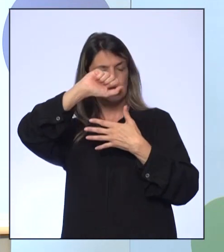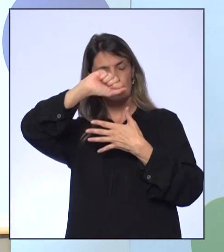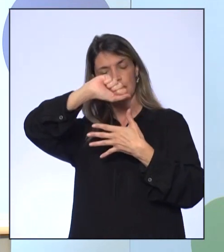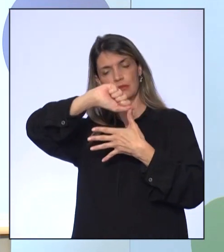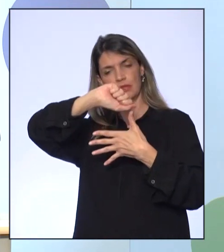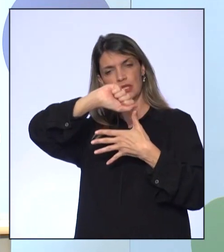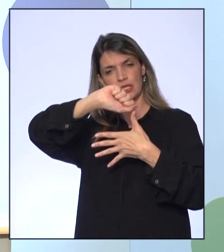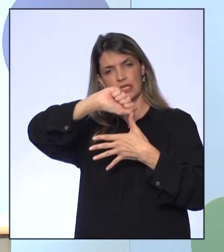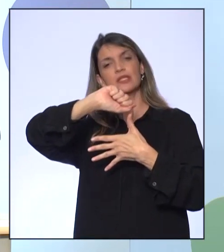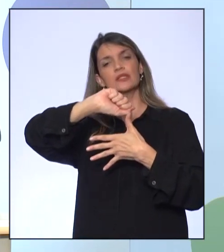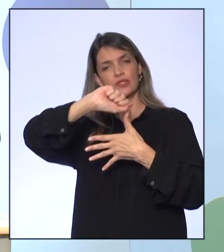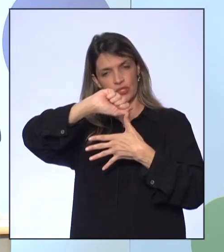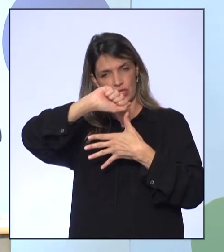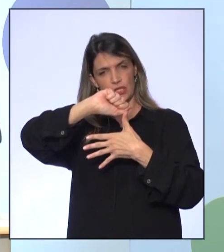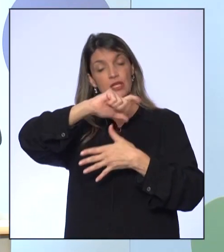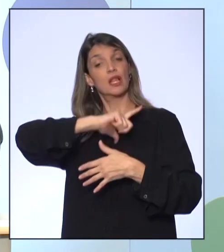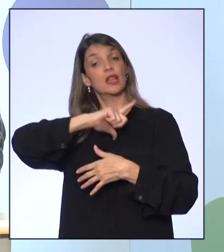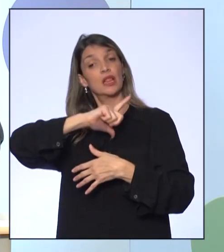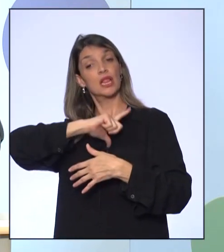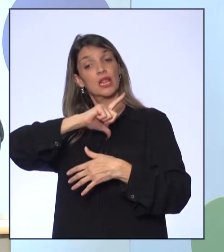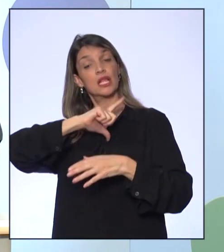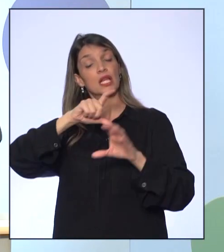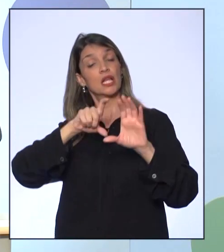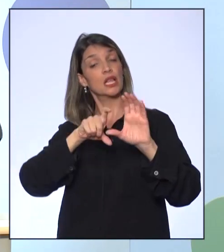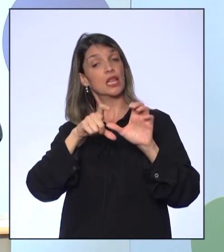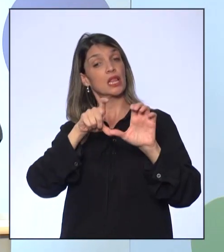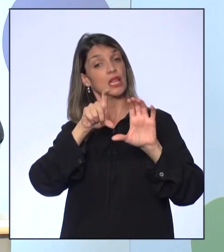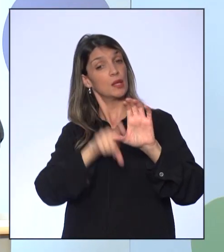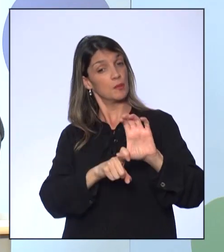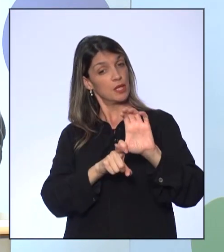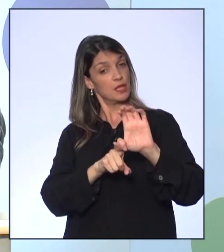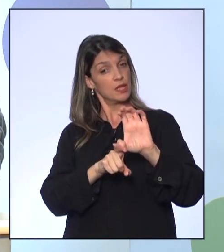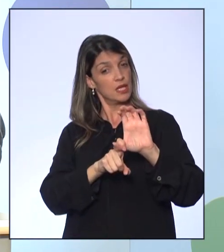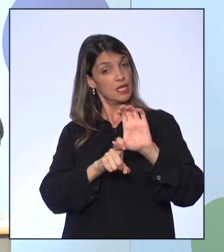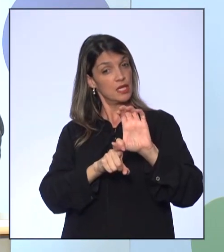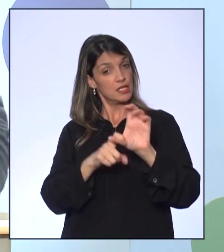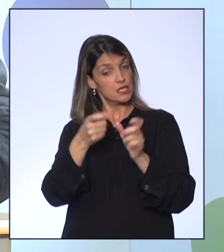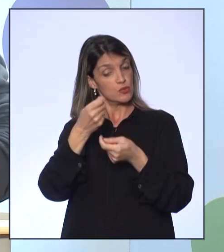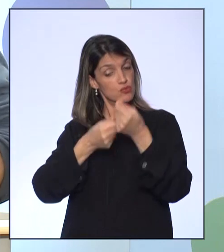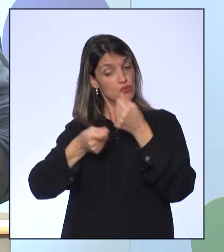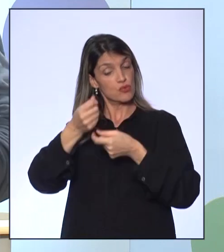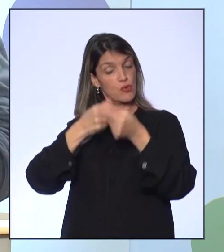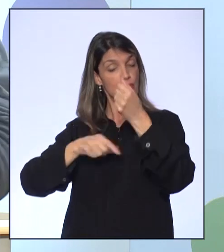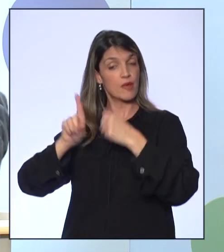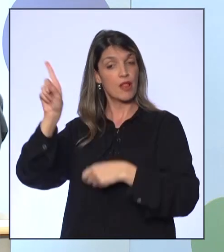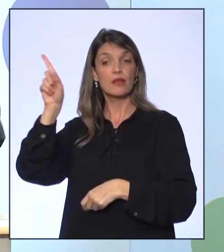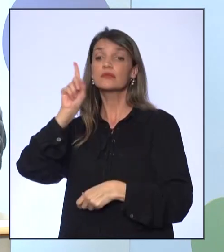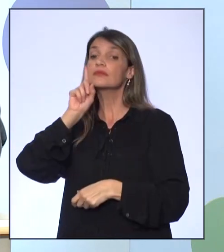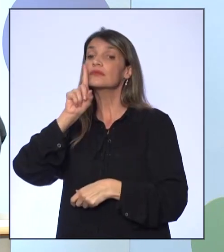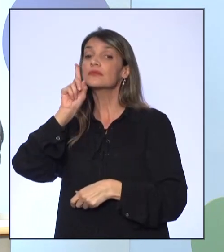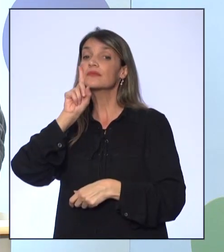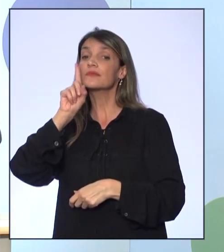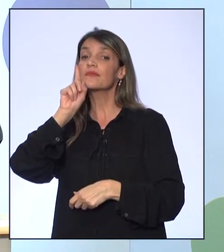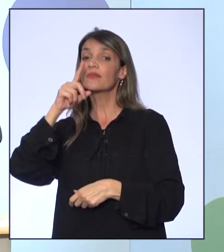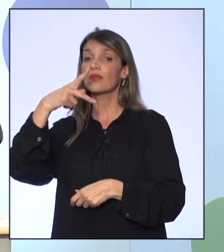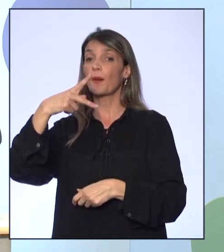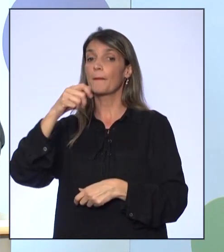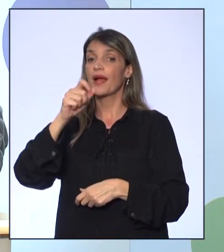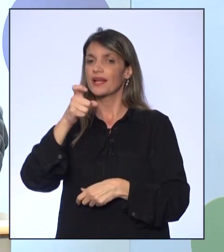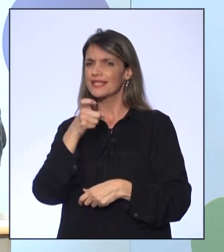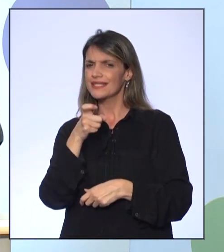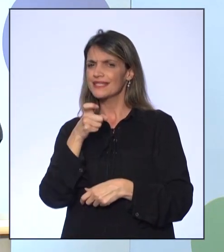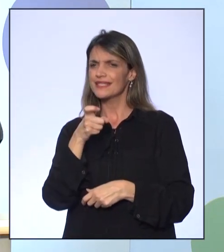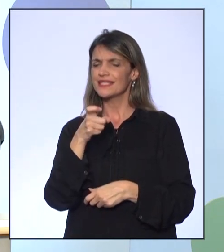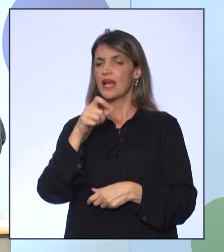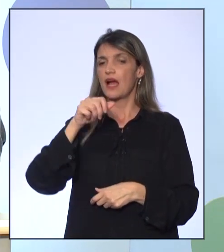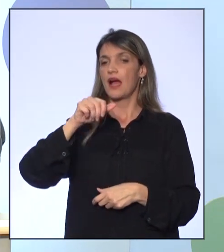mas em contrapartida nós temos aí uma dependência econômica dos Estados Unidos. Então a Pax Americana, ela retrata isso até